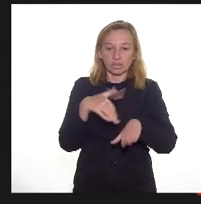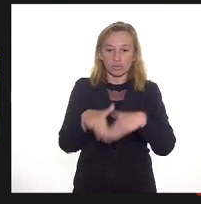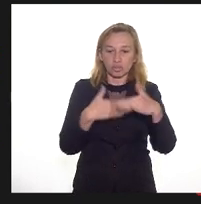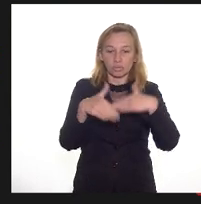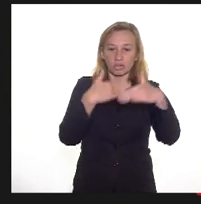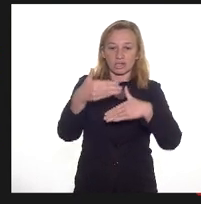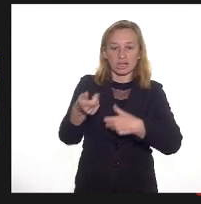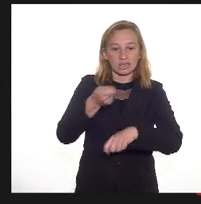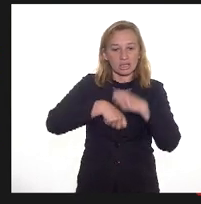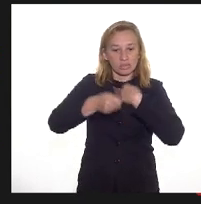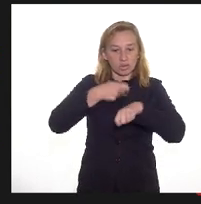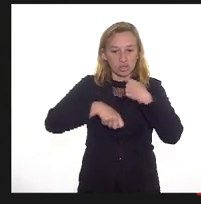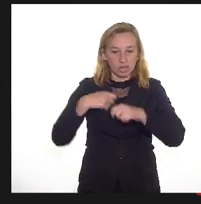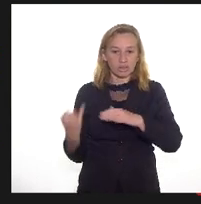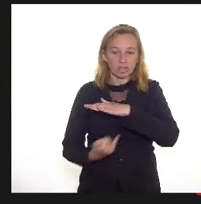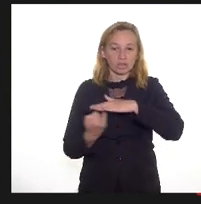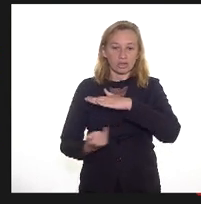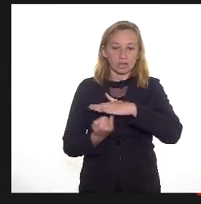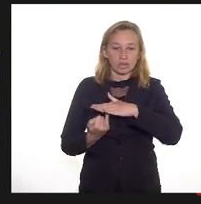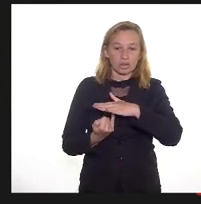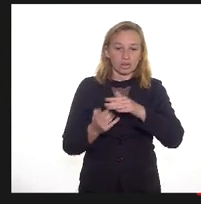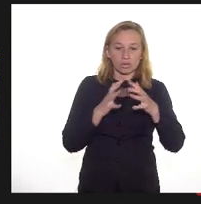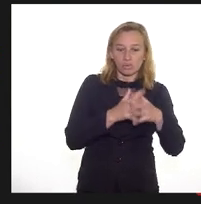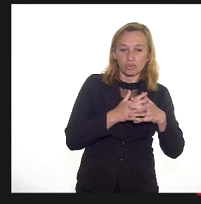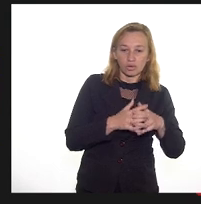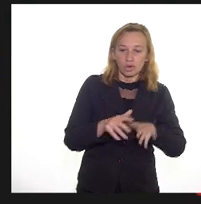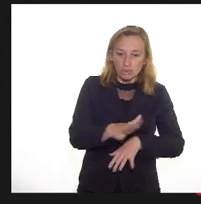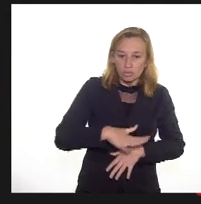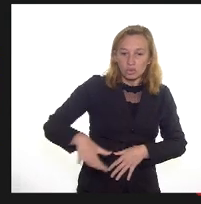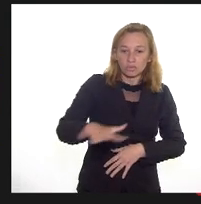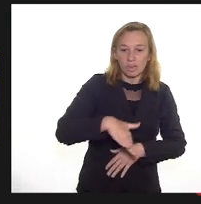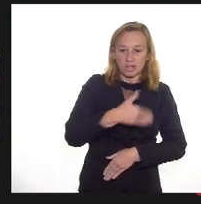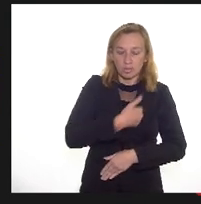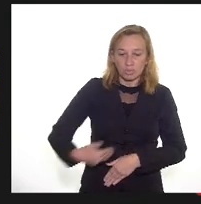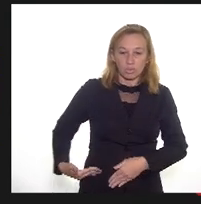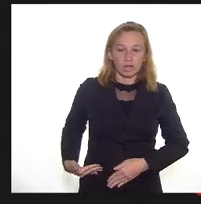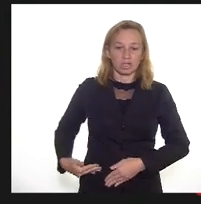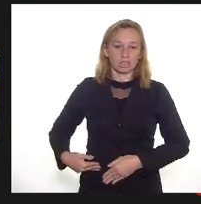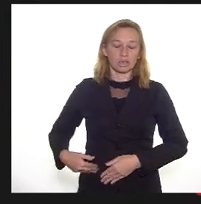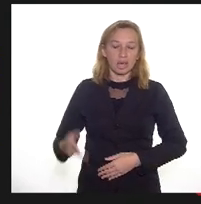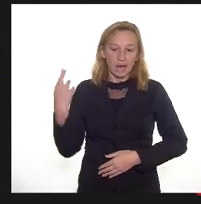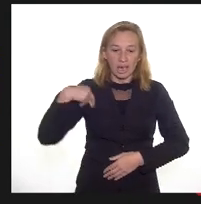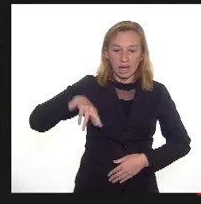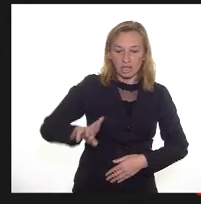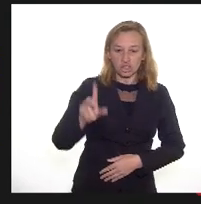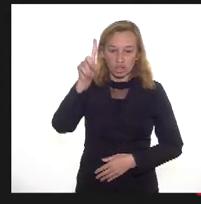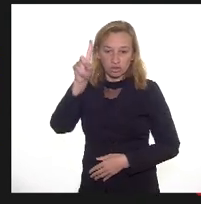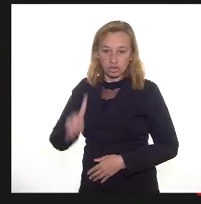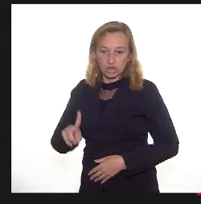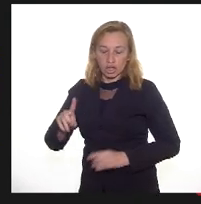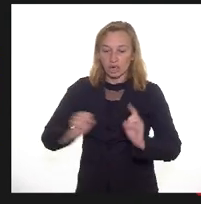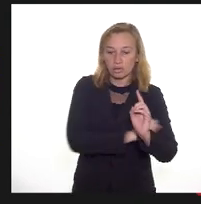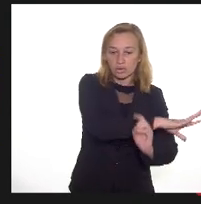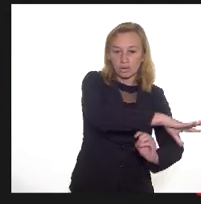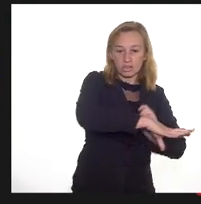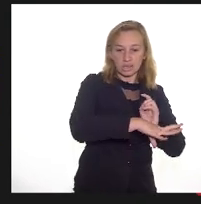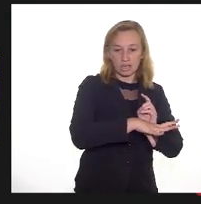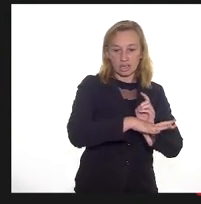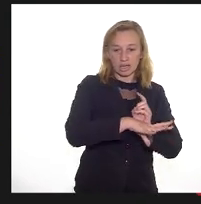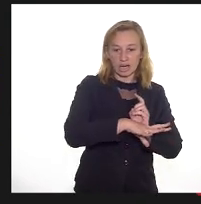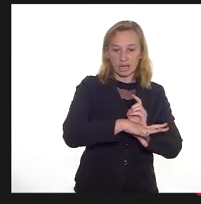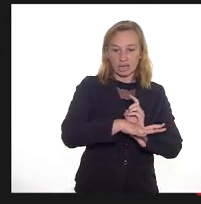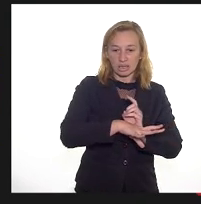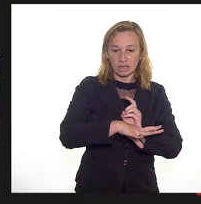Processos de Administração Institucional de Conflitos no Espaço Público Fluminense, Religião, Direito e Sociedade em uma